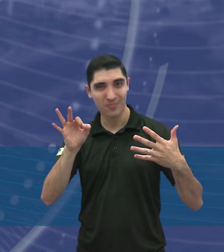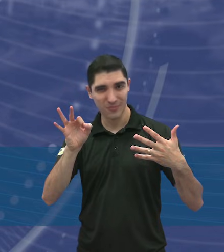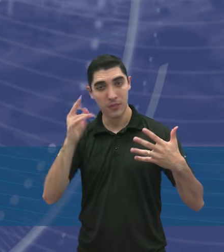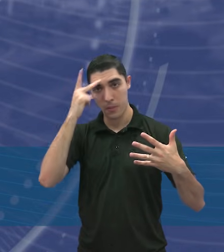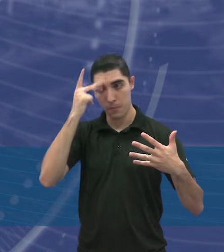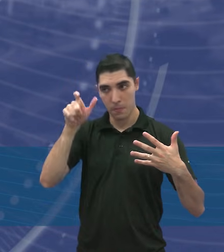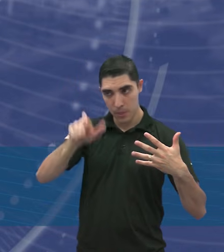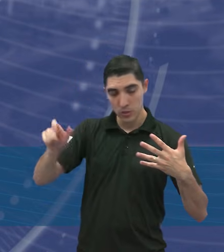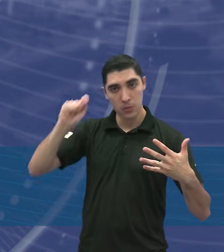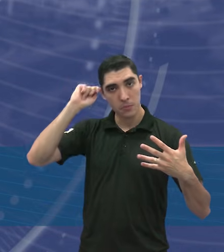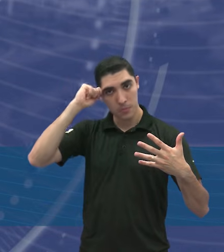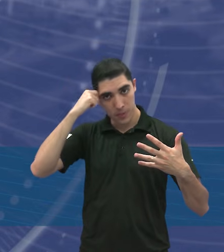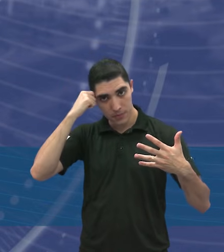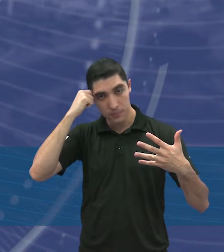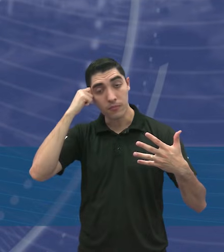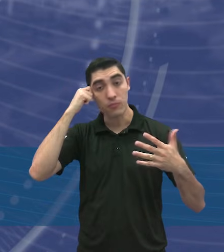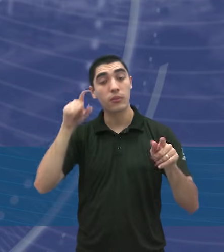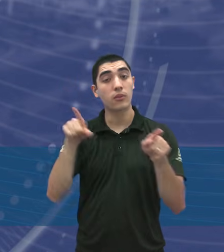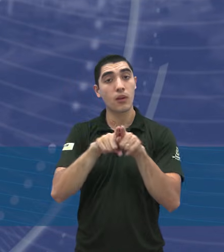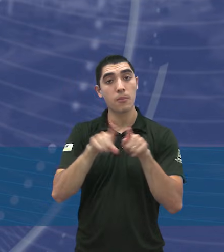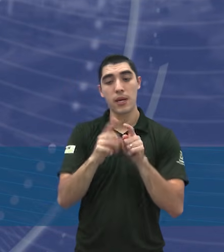né, de pessoas pretas e